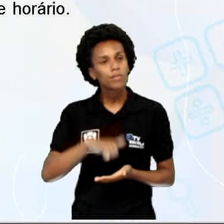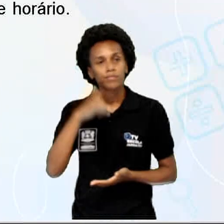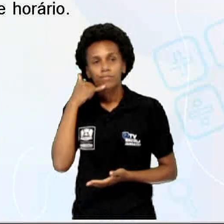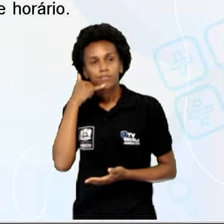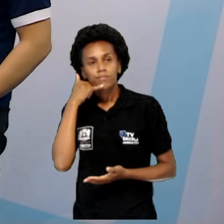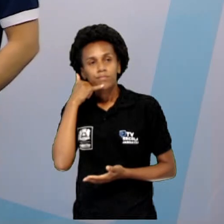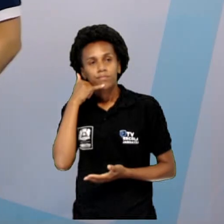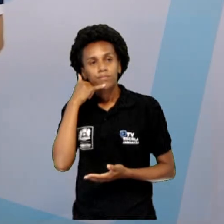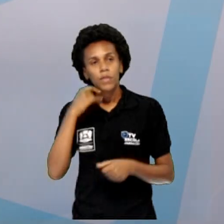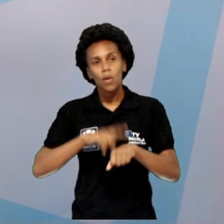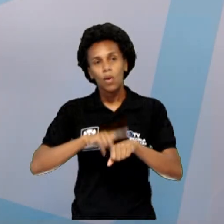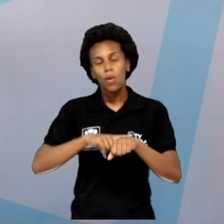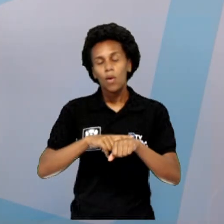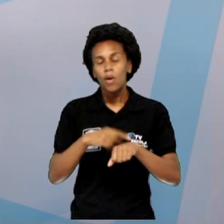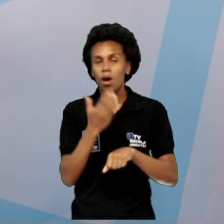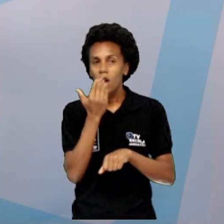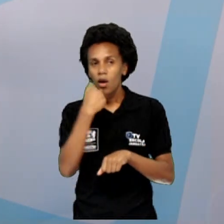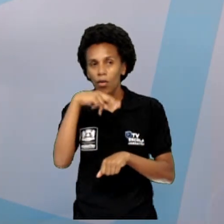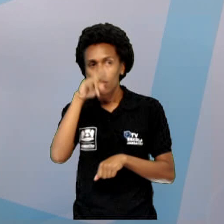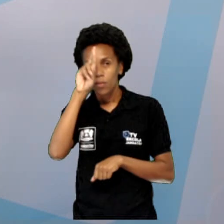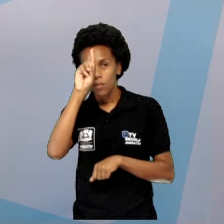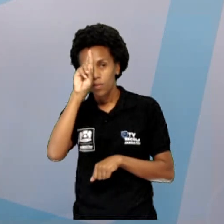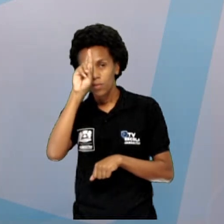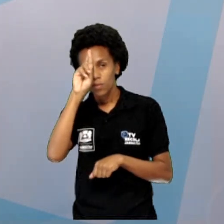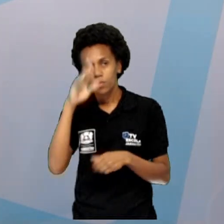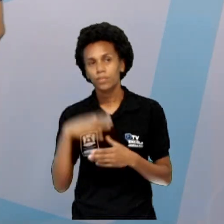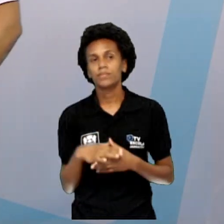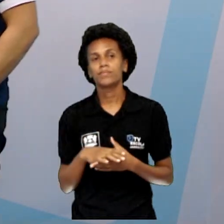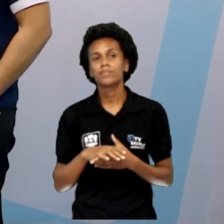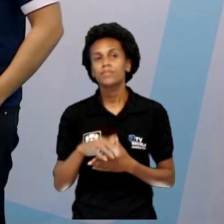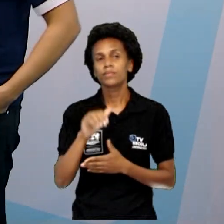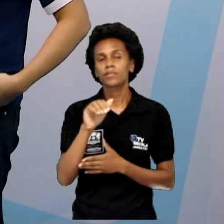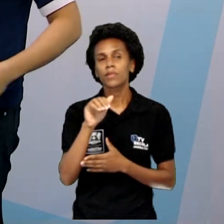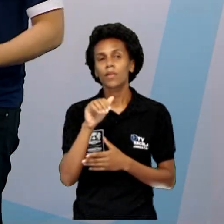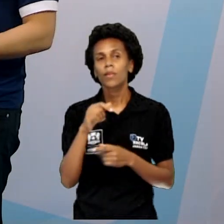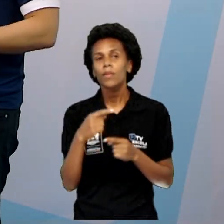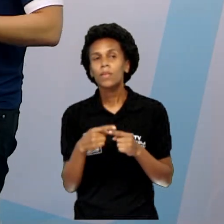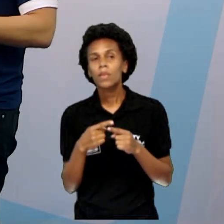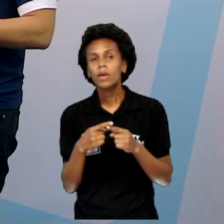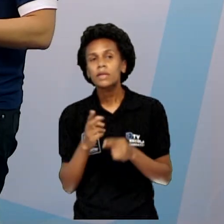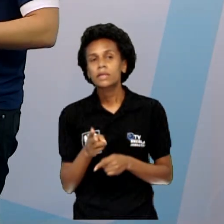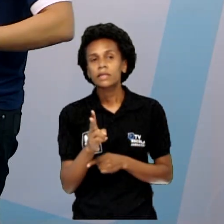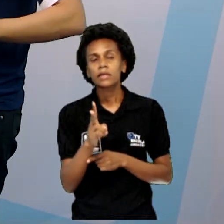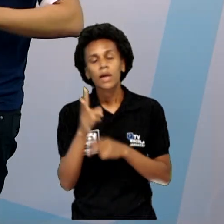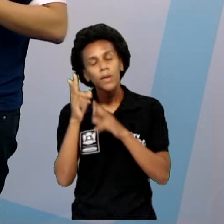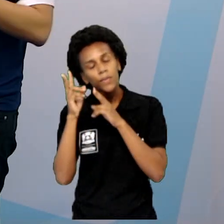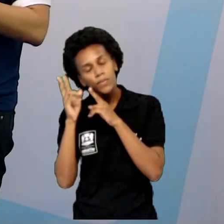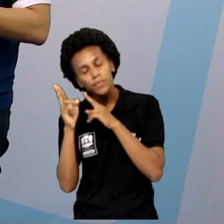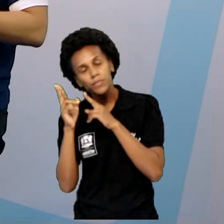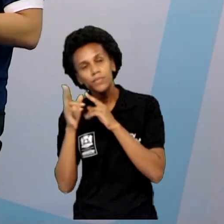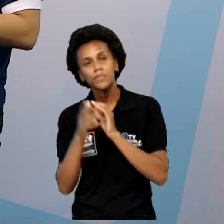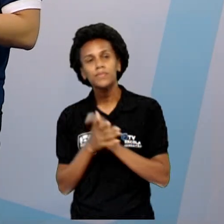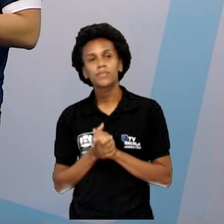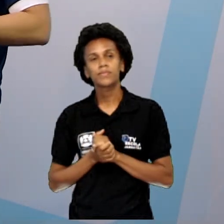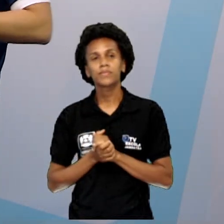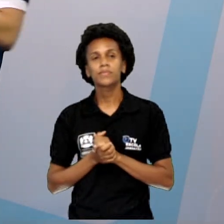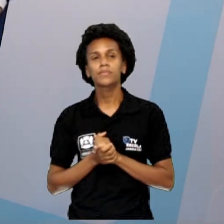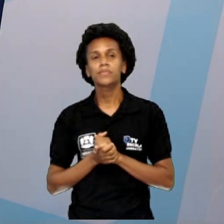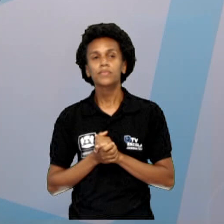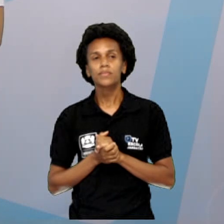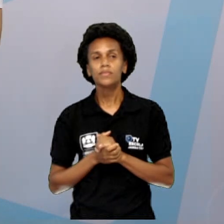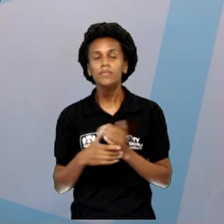só a expressão à medida que. Essa expressão aqui dá uma ideia diferente, né? Dá uma ideia